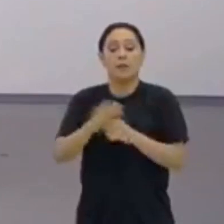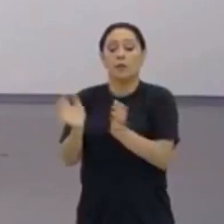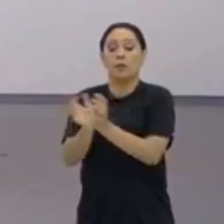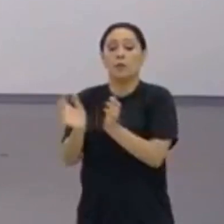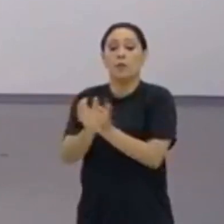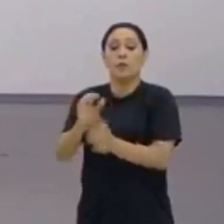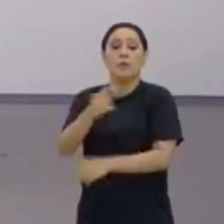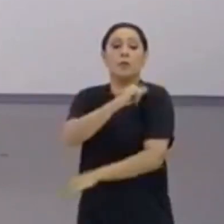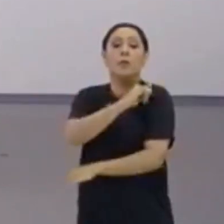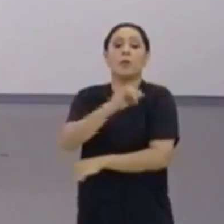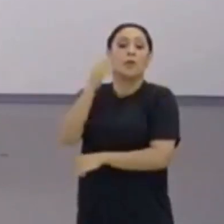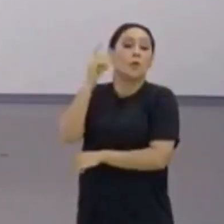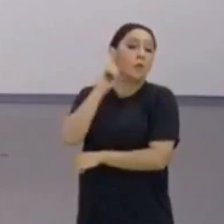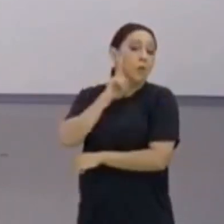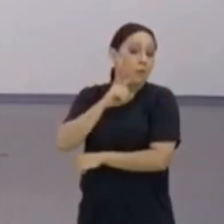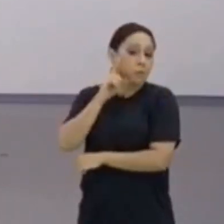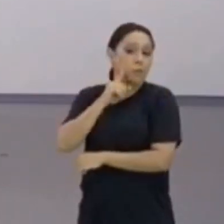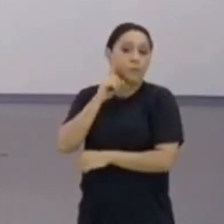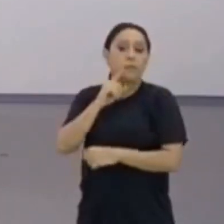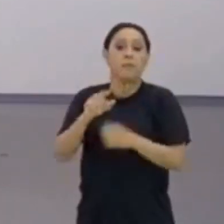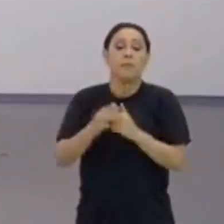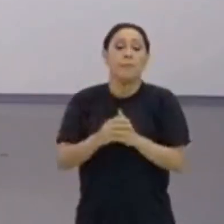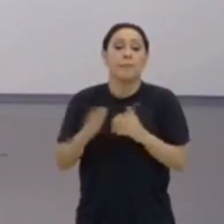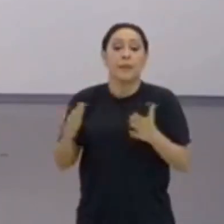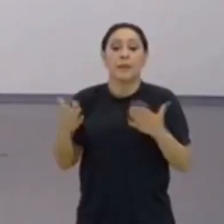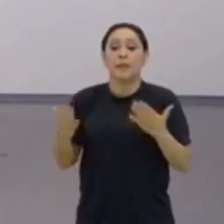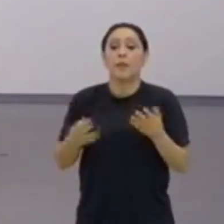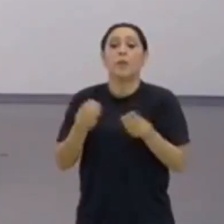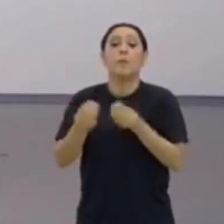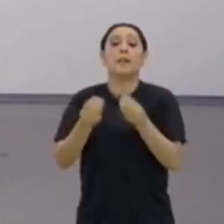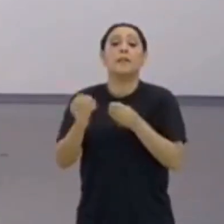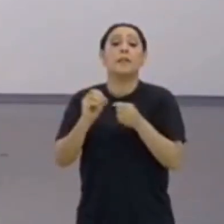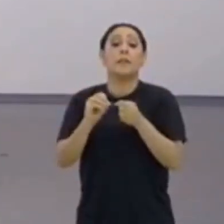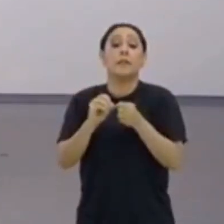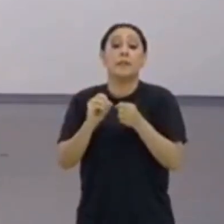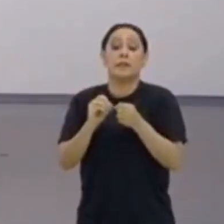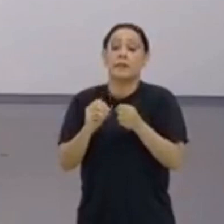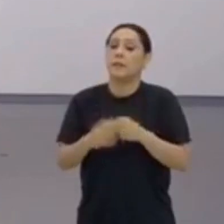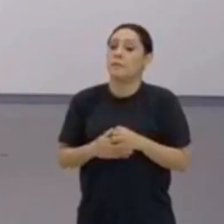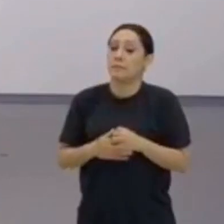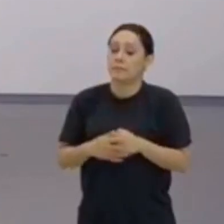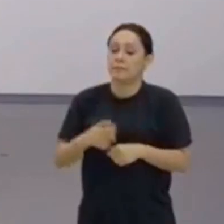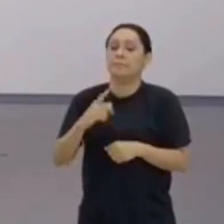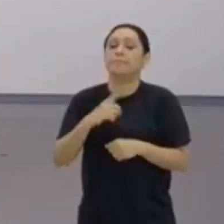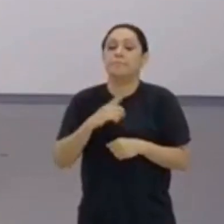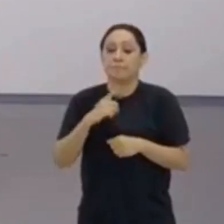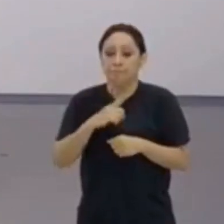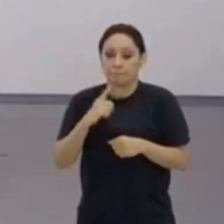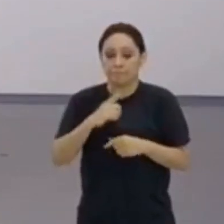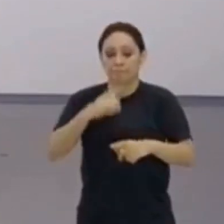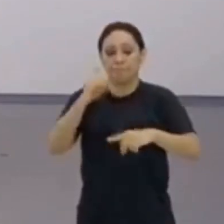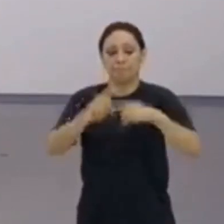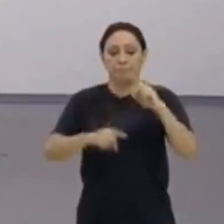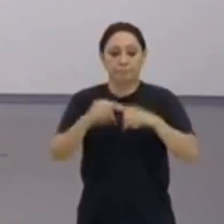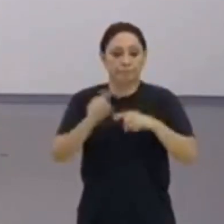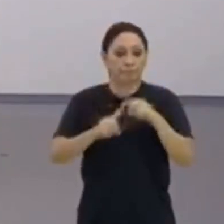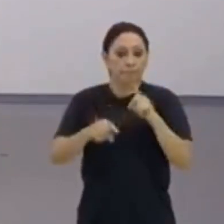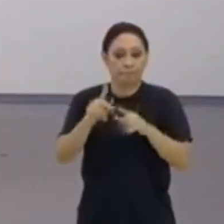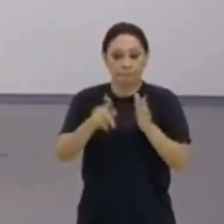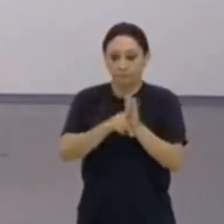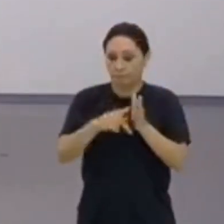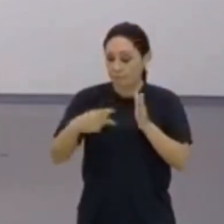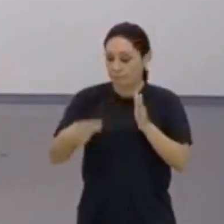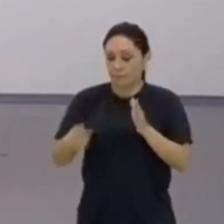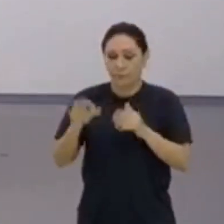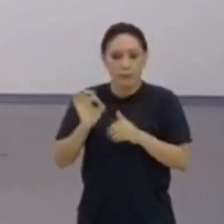Fernando? Muitas das vezes em polegadas, em milhas. Né? E como é que você vai fazer isso? Para isso tem que se ter um instrumento padrão de medida de todas